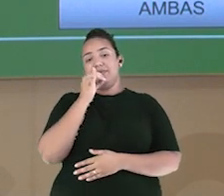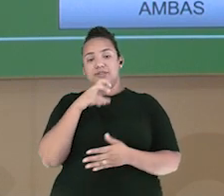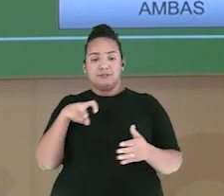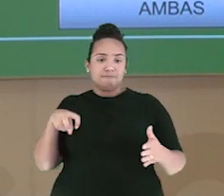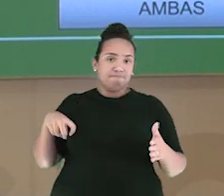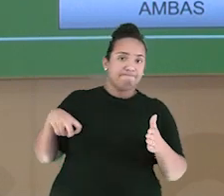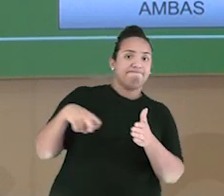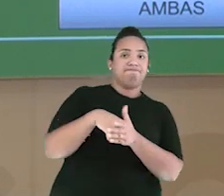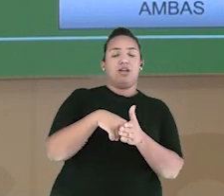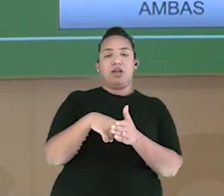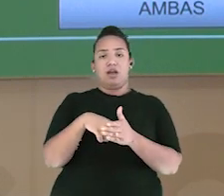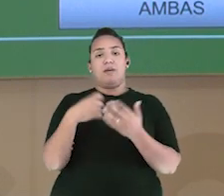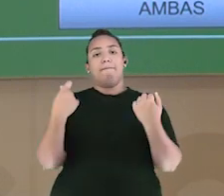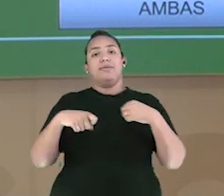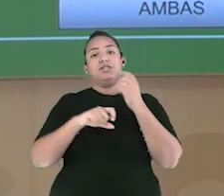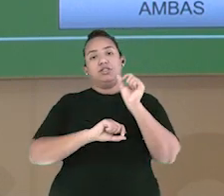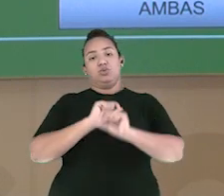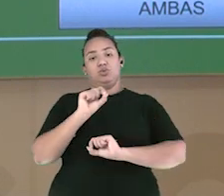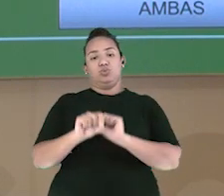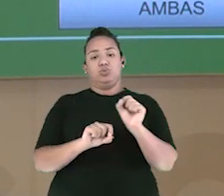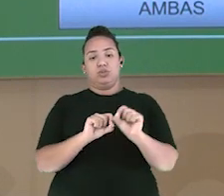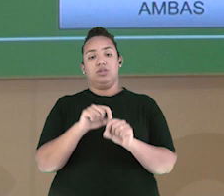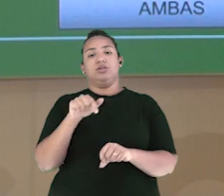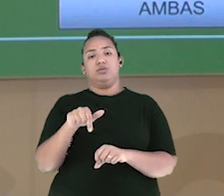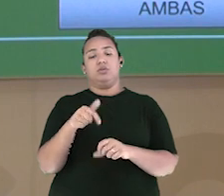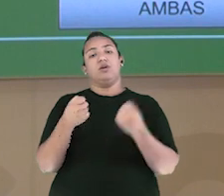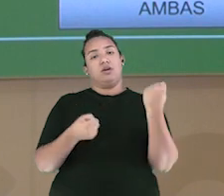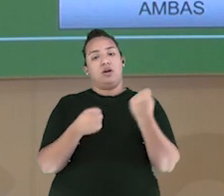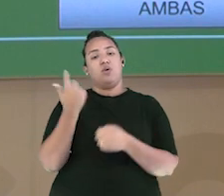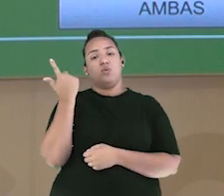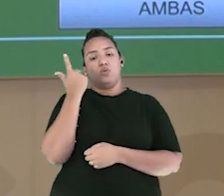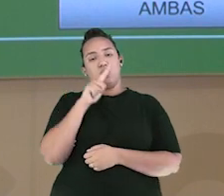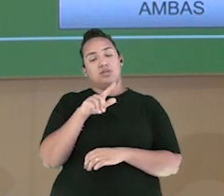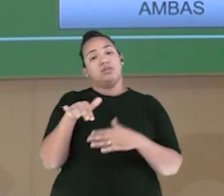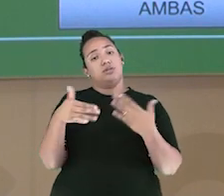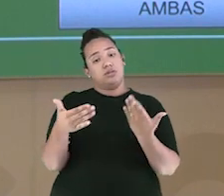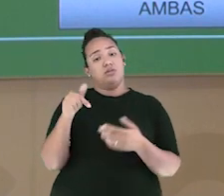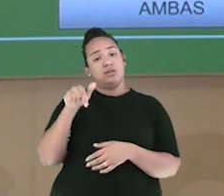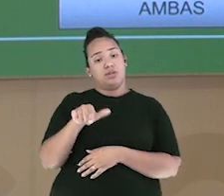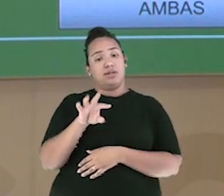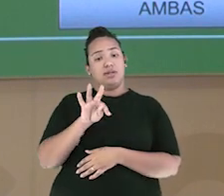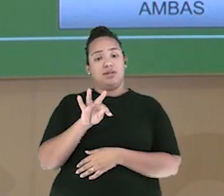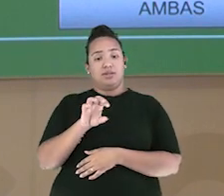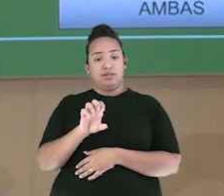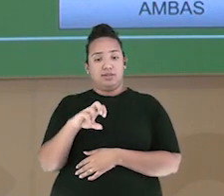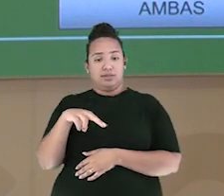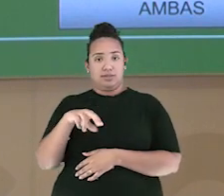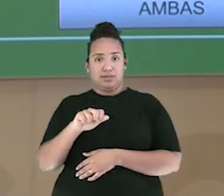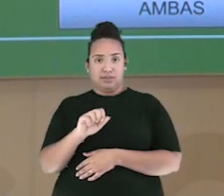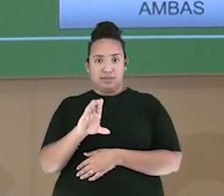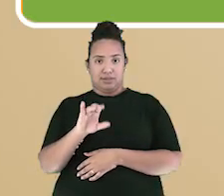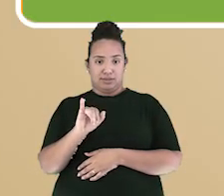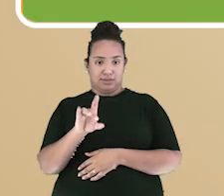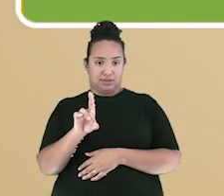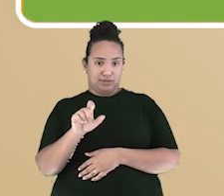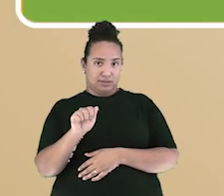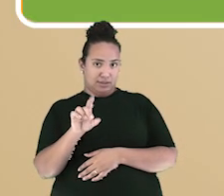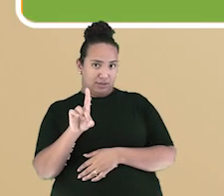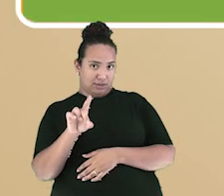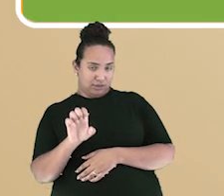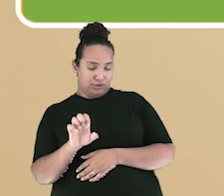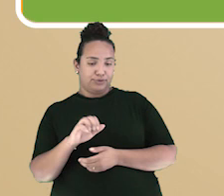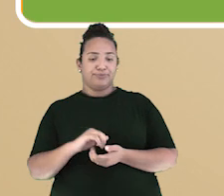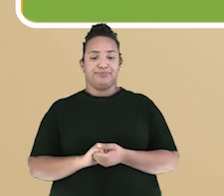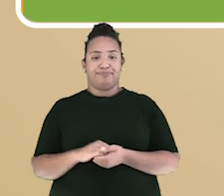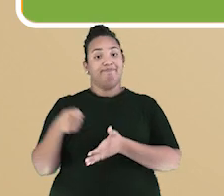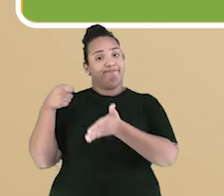algum acidente, ele vai precisar que o carro suporte esse impacto. Por isso, é dele a tenacidade. Agora,